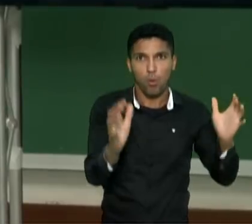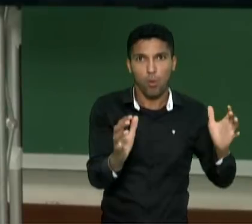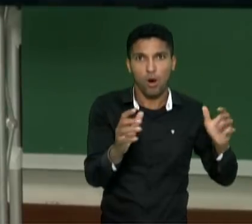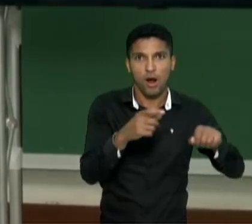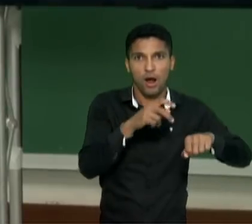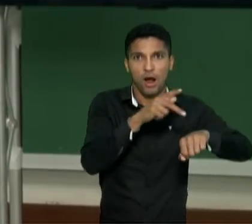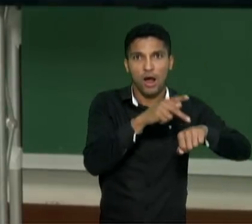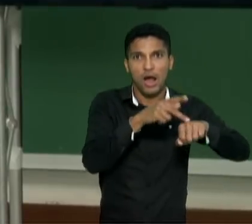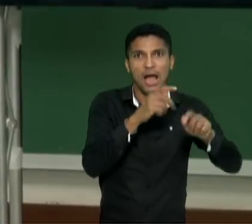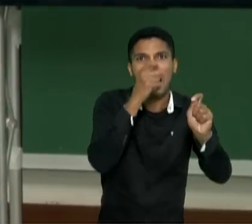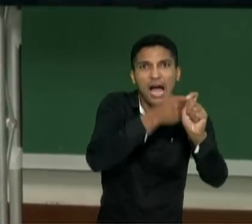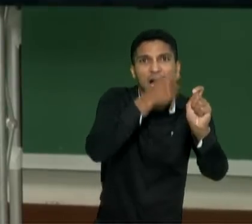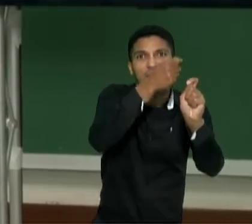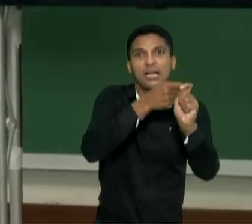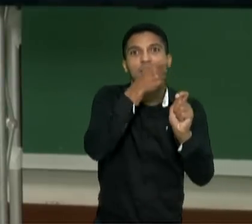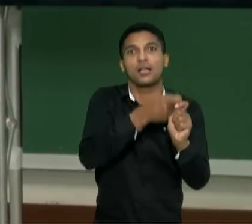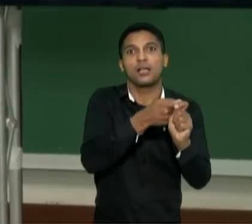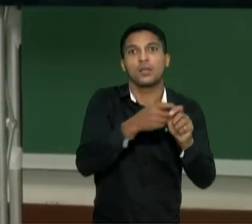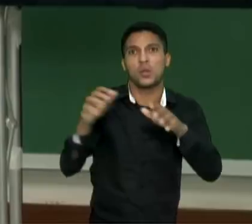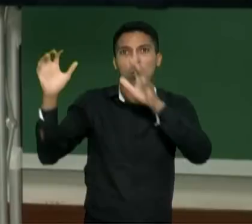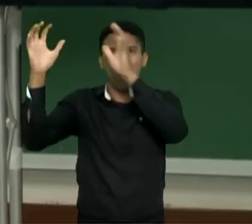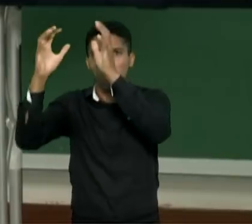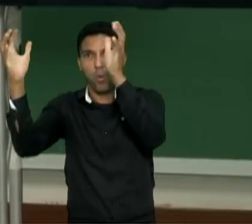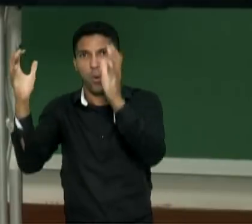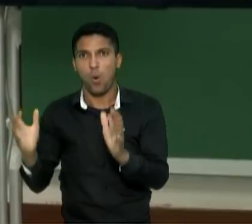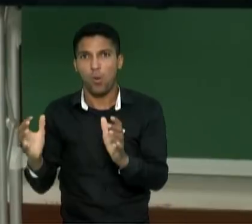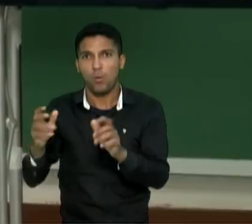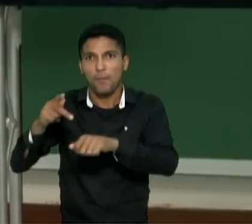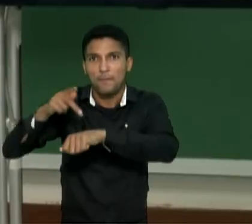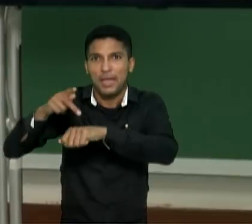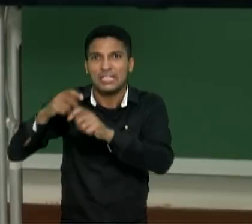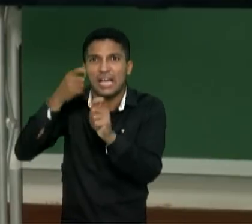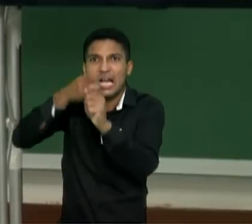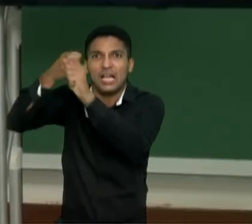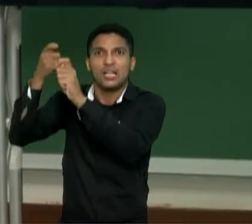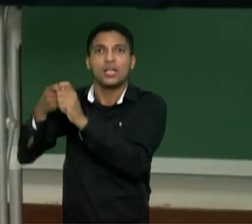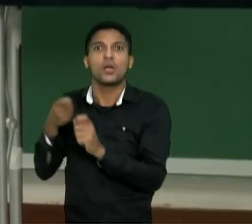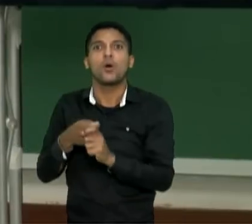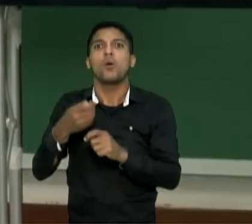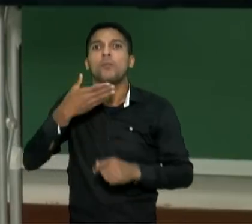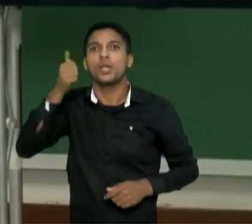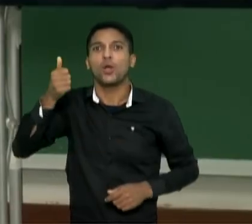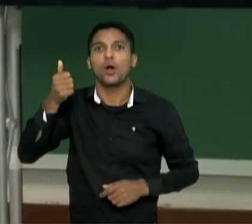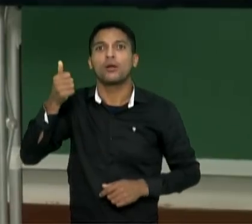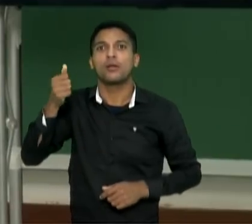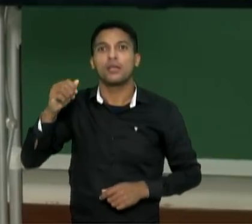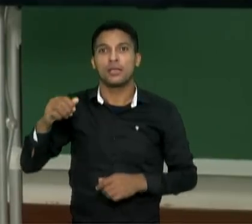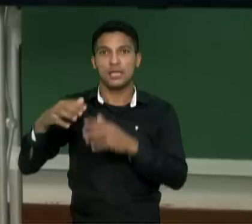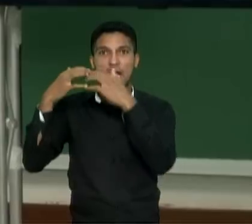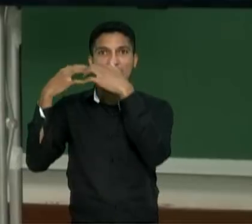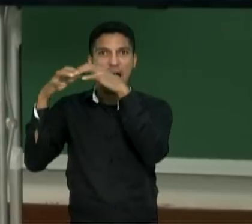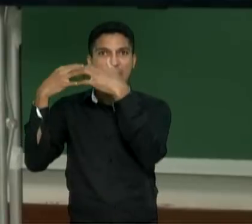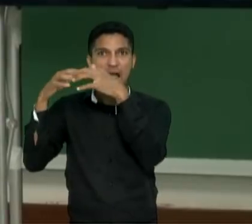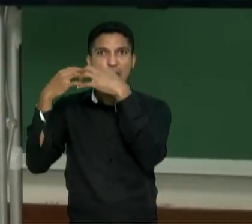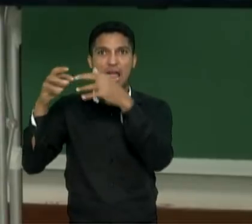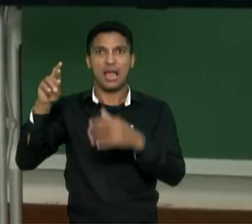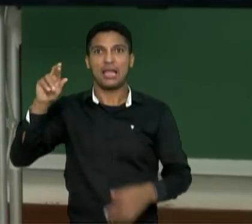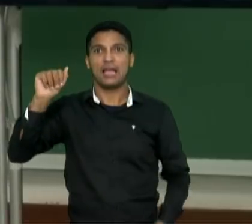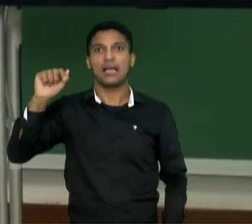mais racional ou mais emotivo, né? O que seria melhor ou pior. Acredito que vai do gosto. Mas